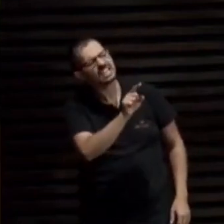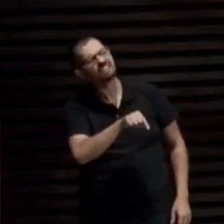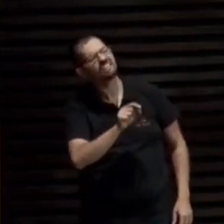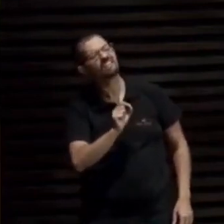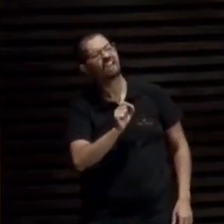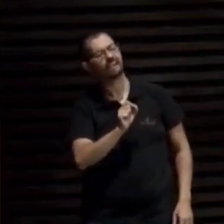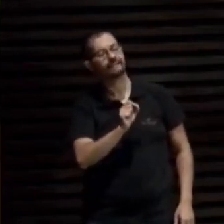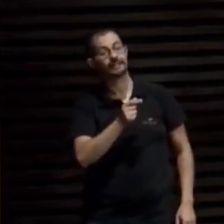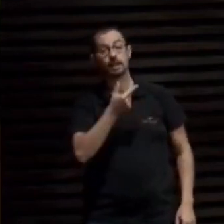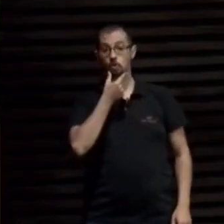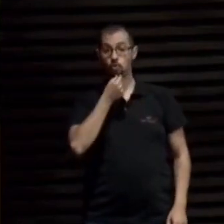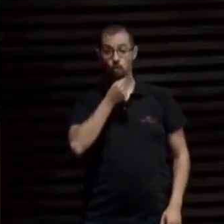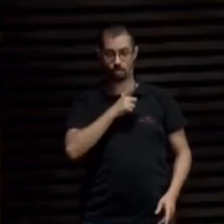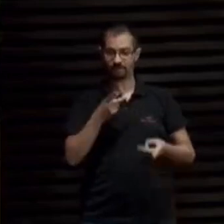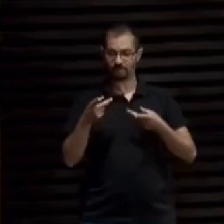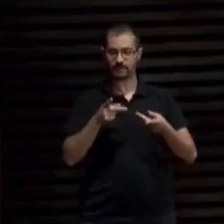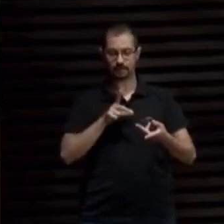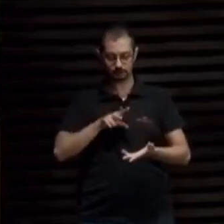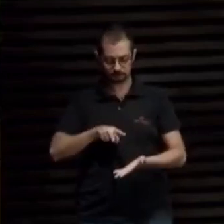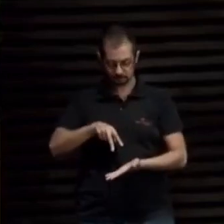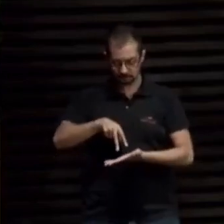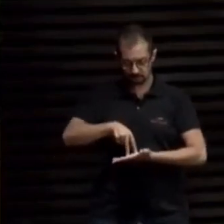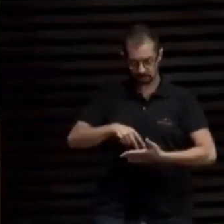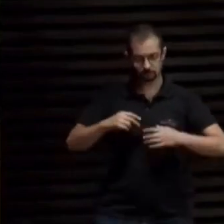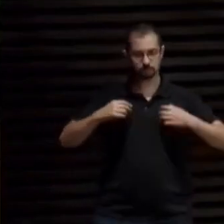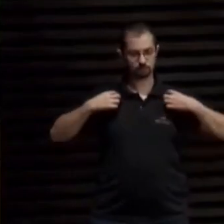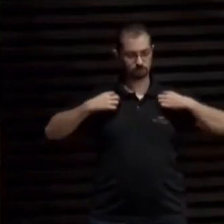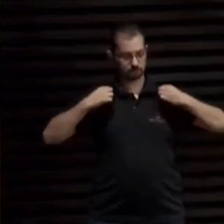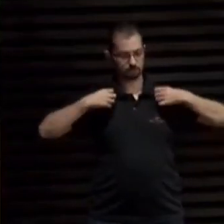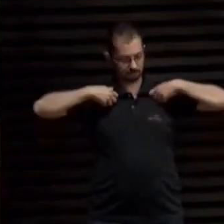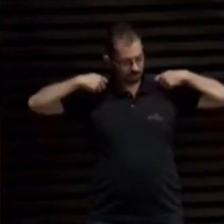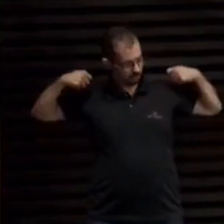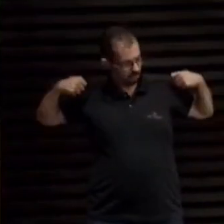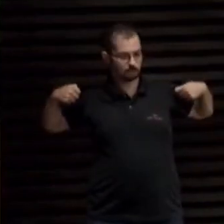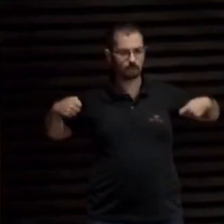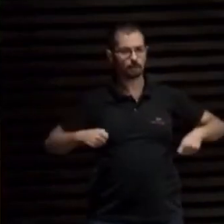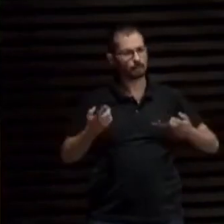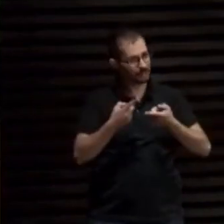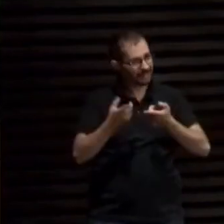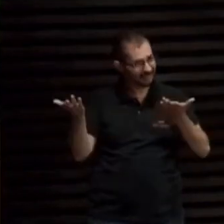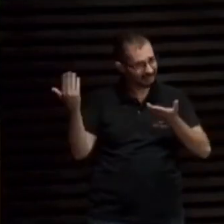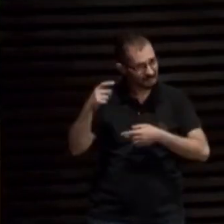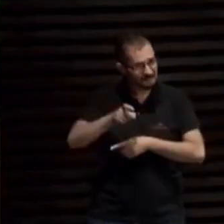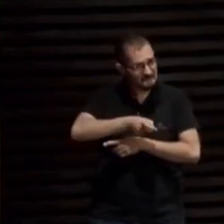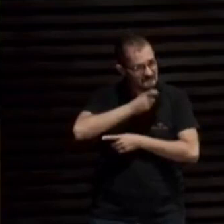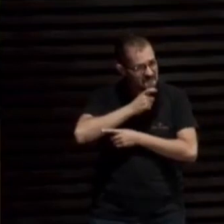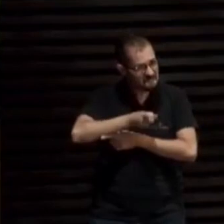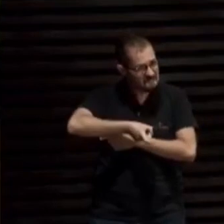O visitante levanta-se, tira o sobretudo, pensa num frio.